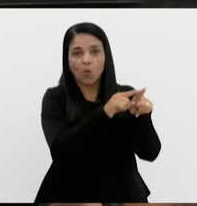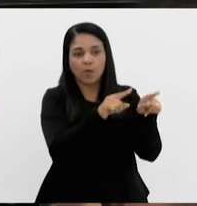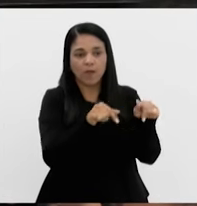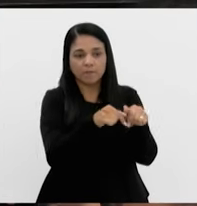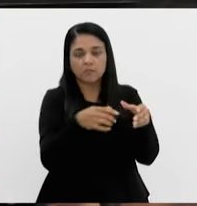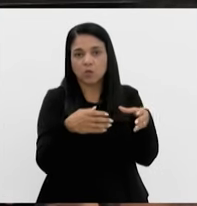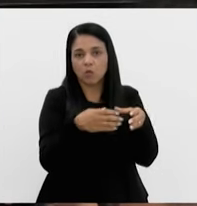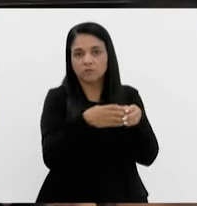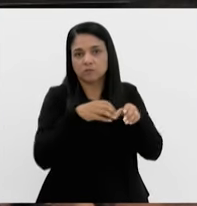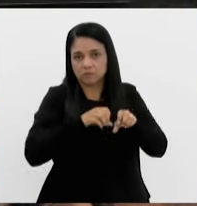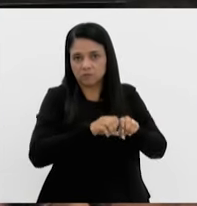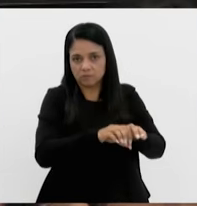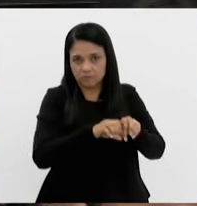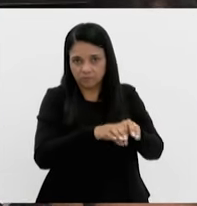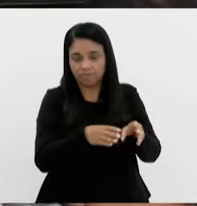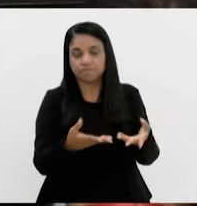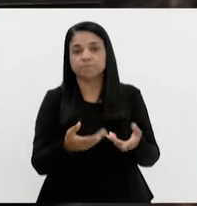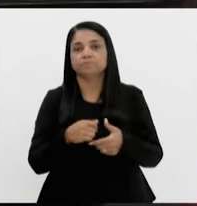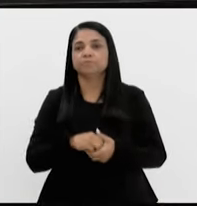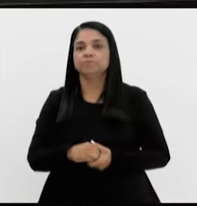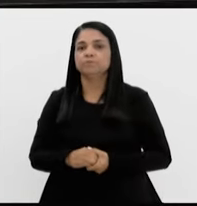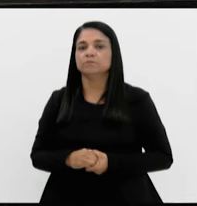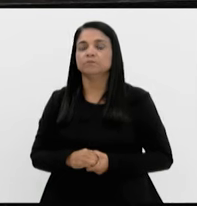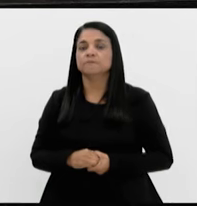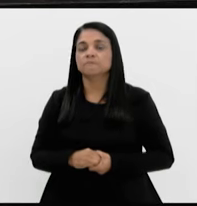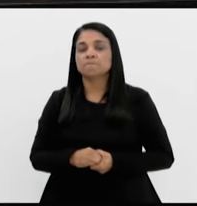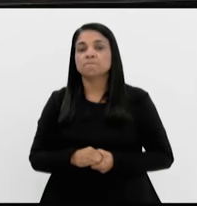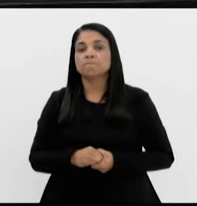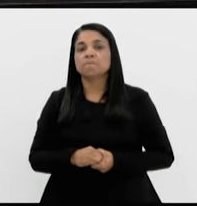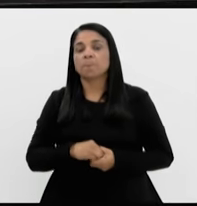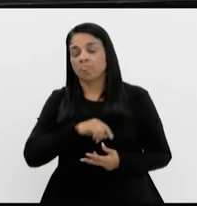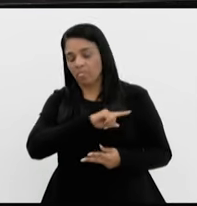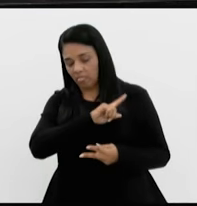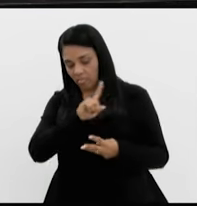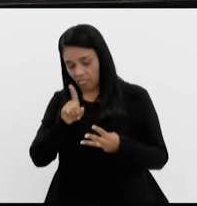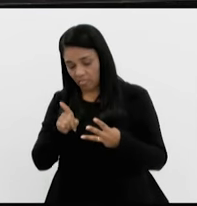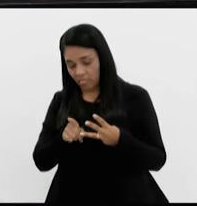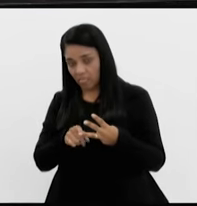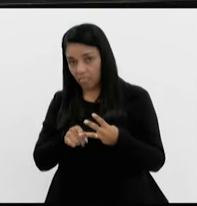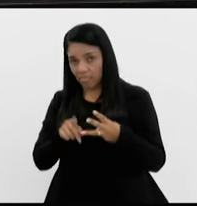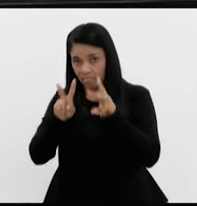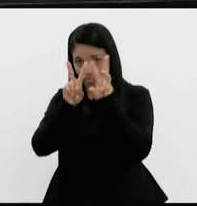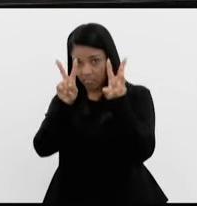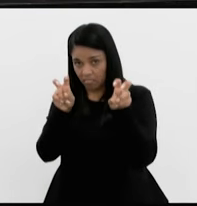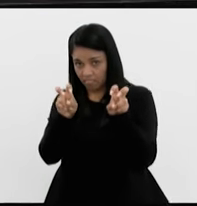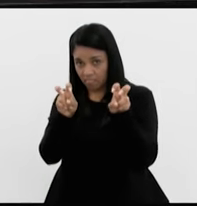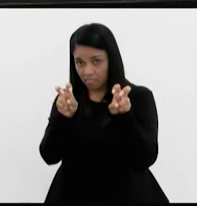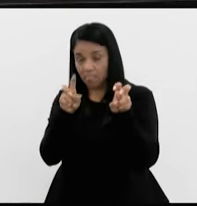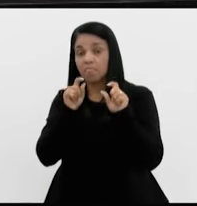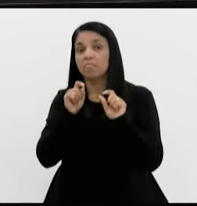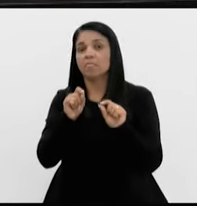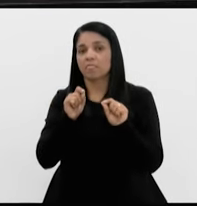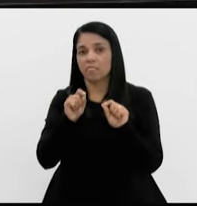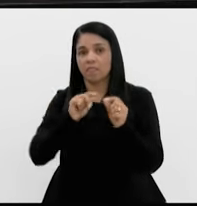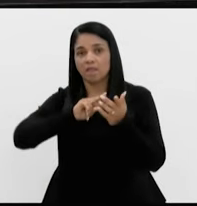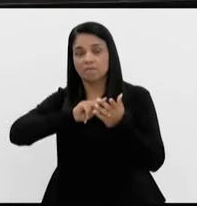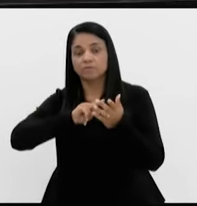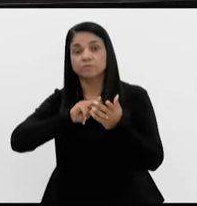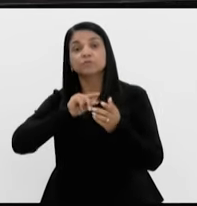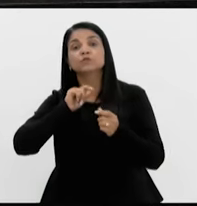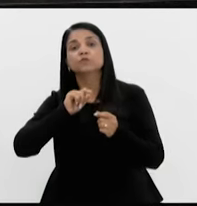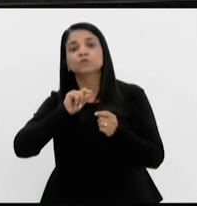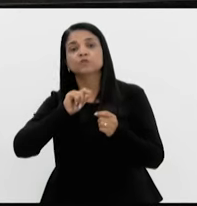comissão o terceiro aspecto que eu quero falar aqui e o terceiro tema é sobre a